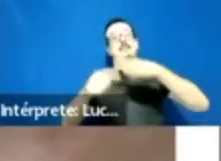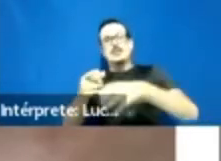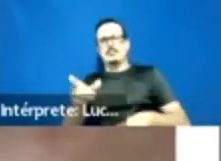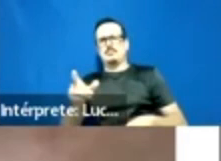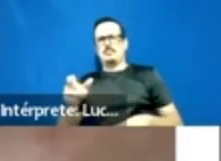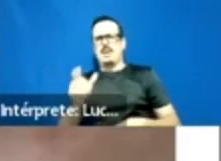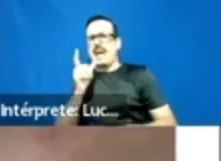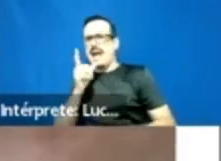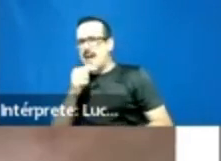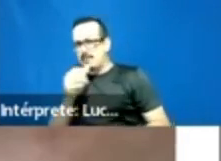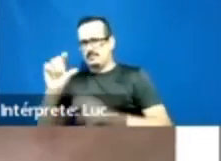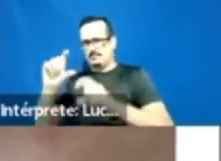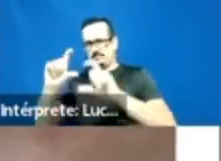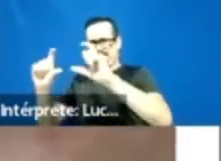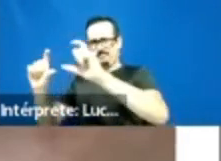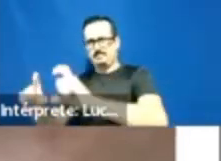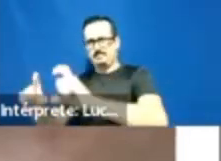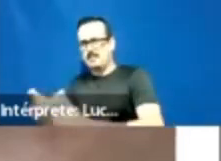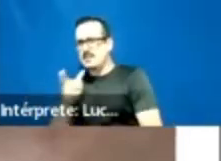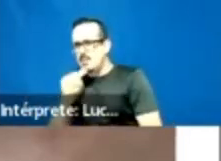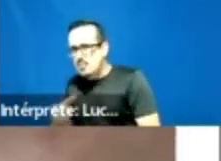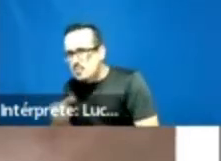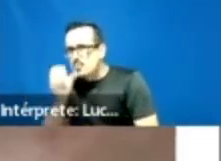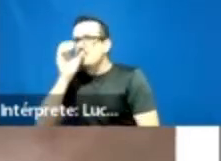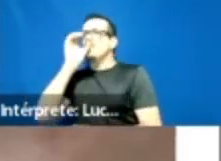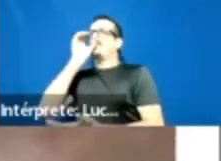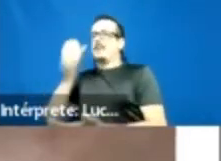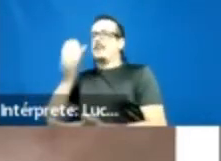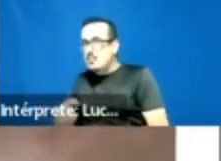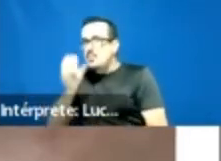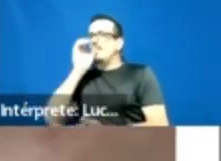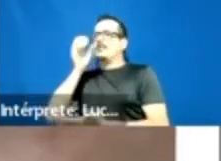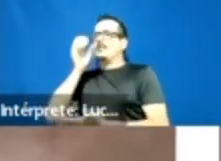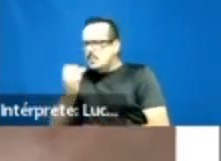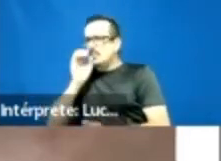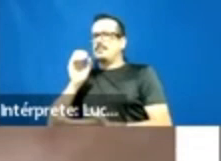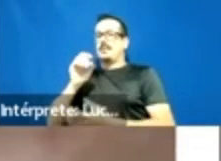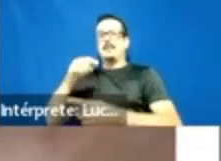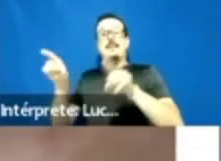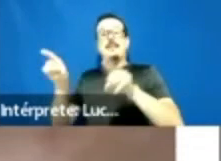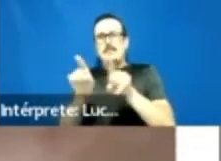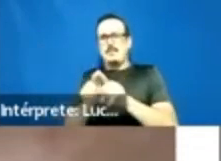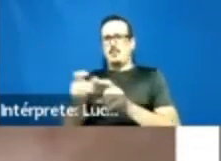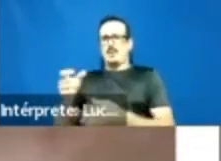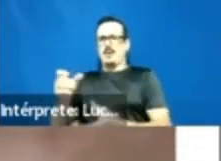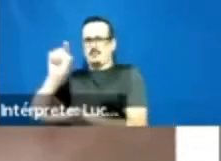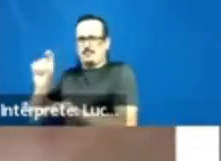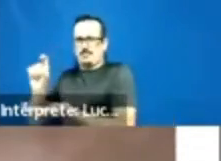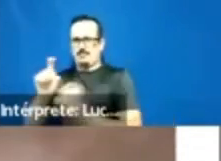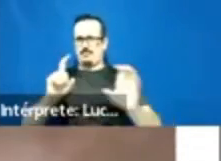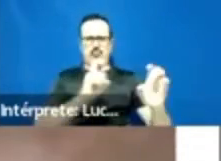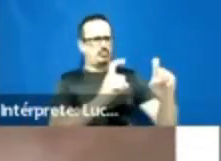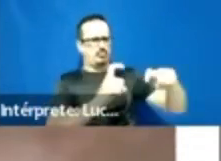água, como fazendo borrifamento ali na região do seu pé. Agora, olha o resultado na foto da